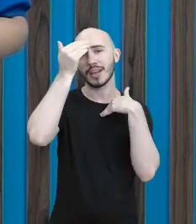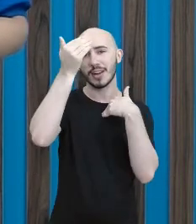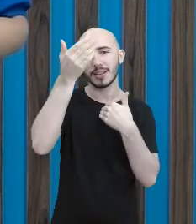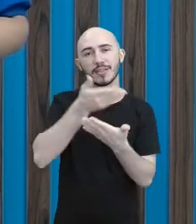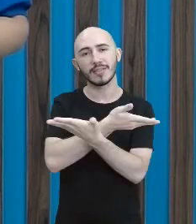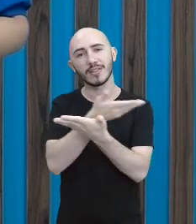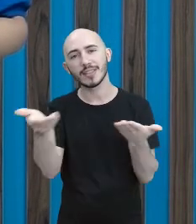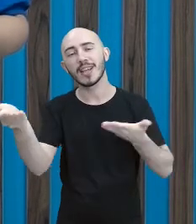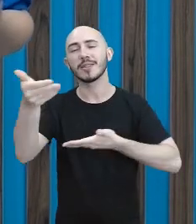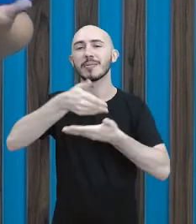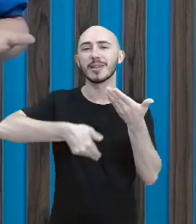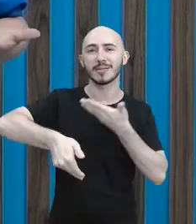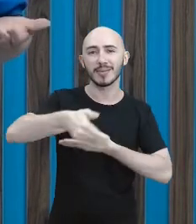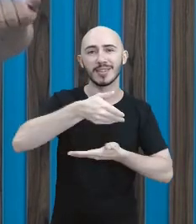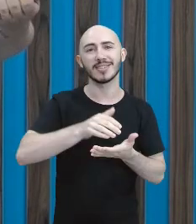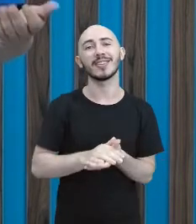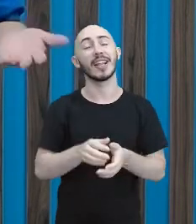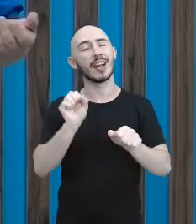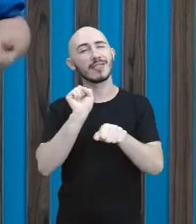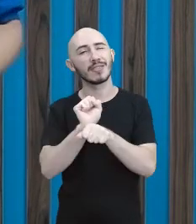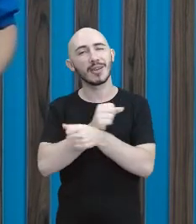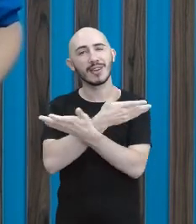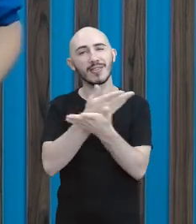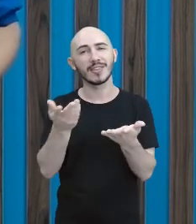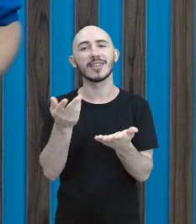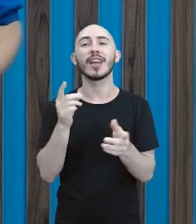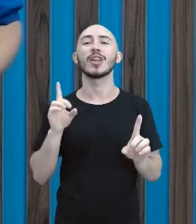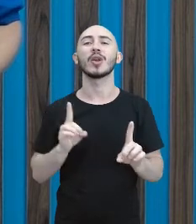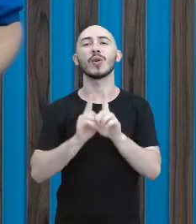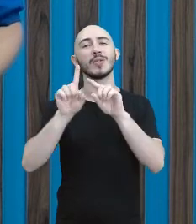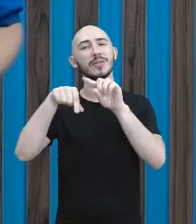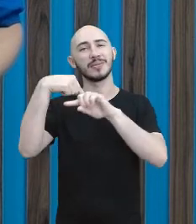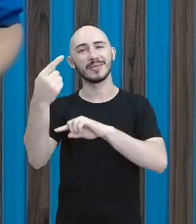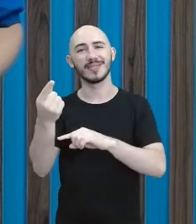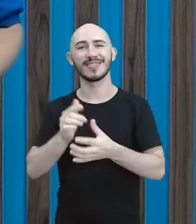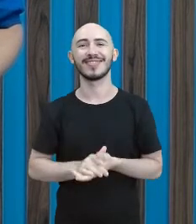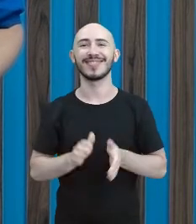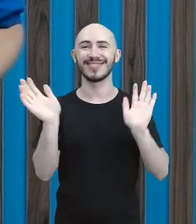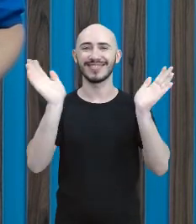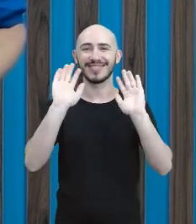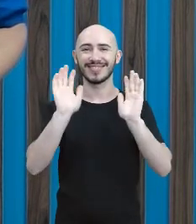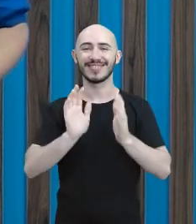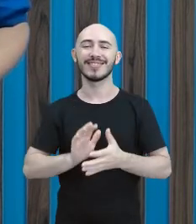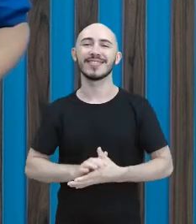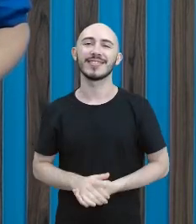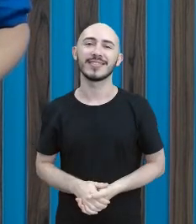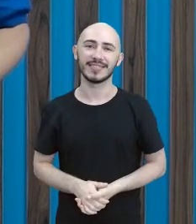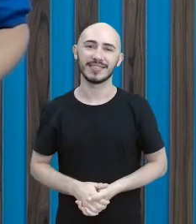participação de vocês e aguardo você no nosso próximo encontro. Até mais!